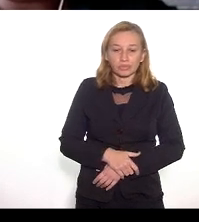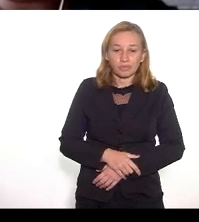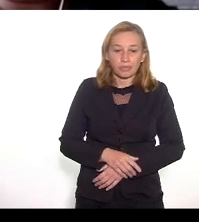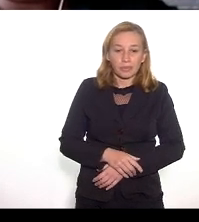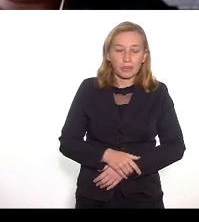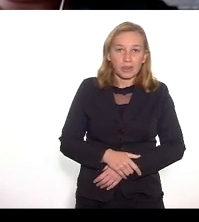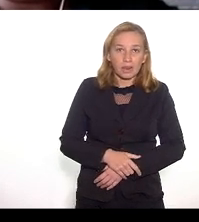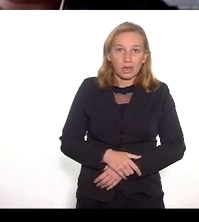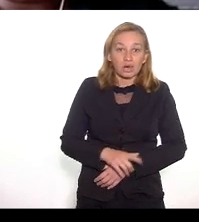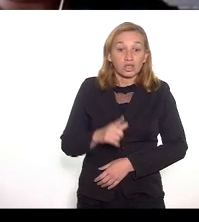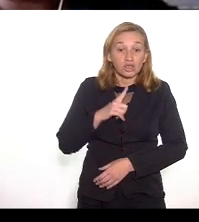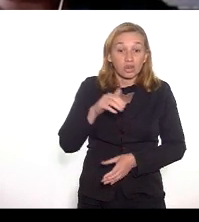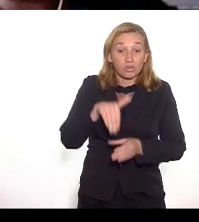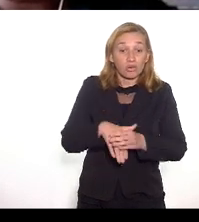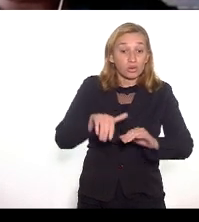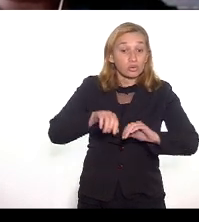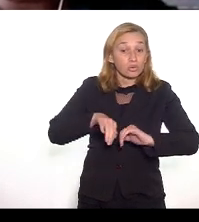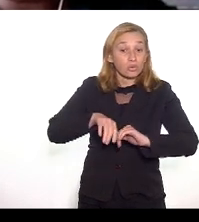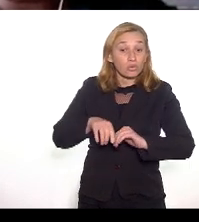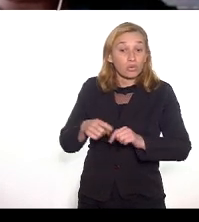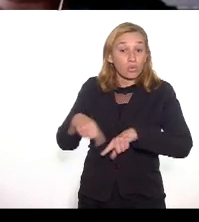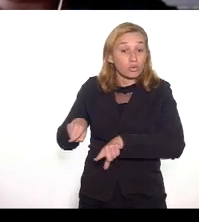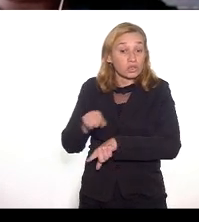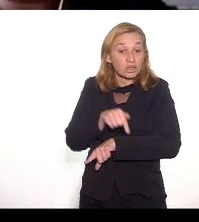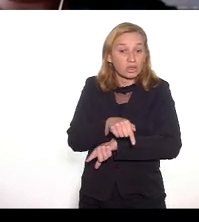Mas eu tenho voto divergente aqui.